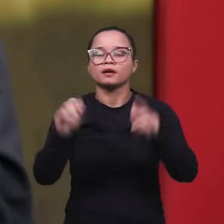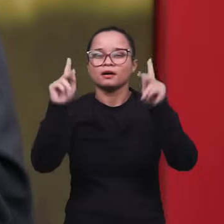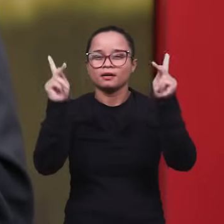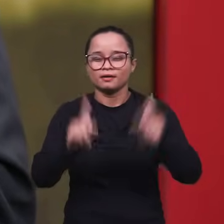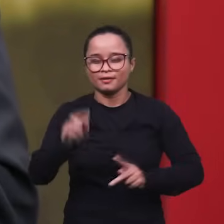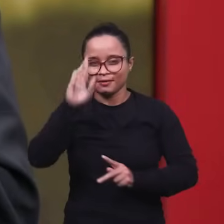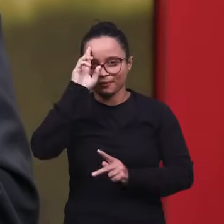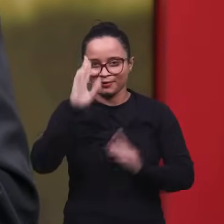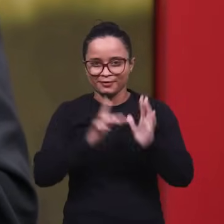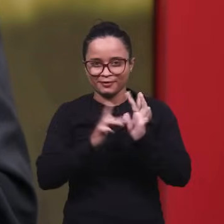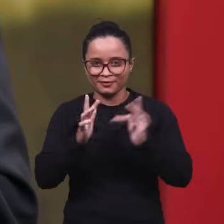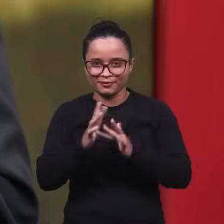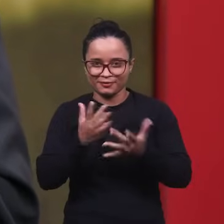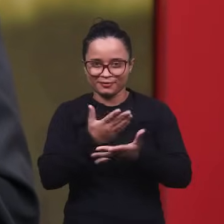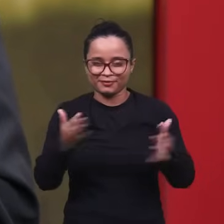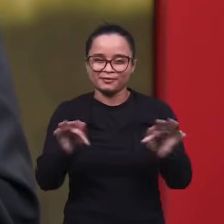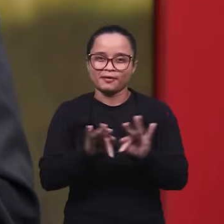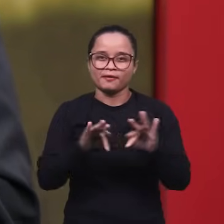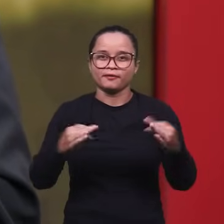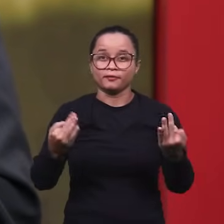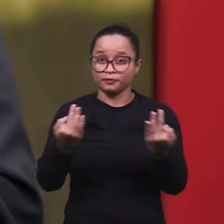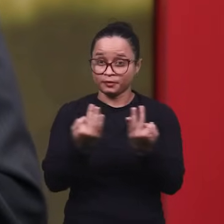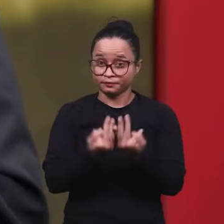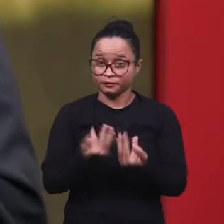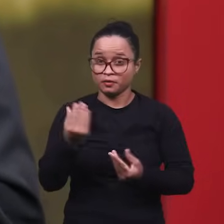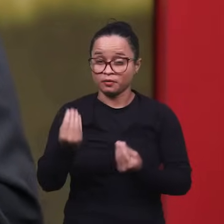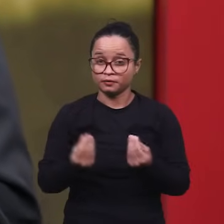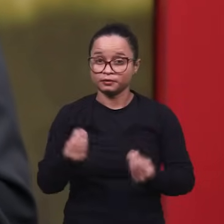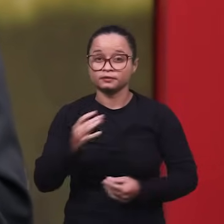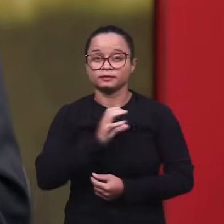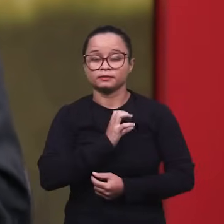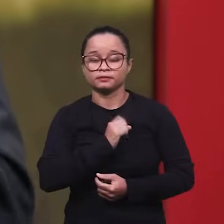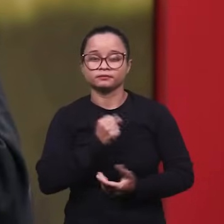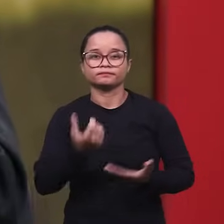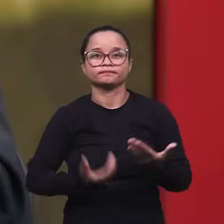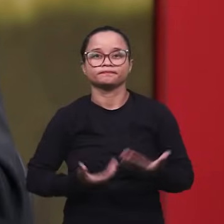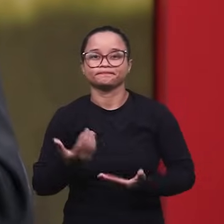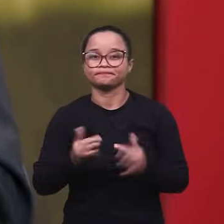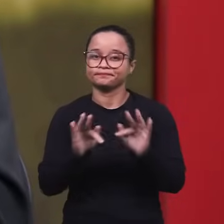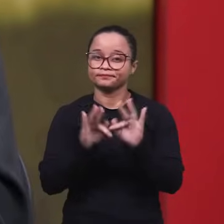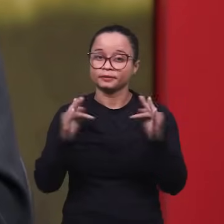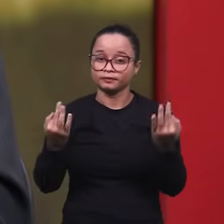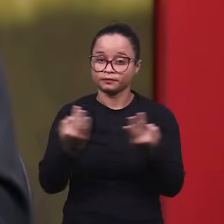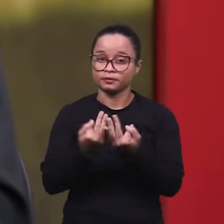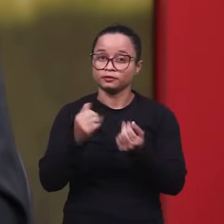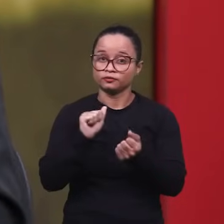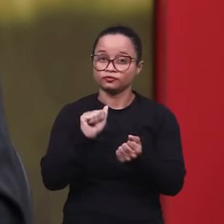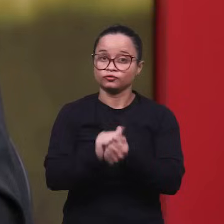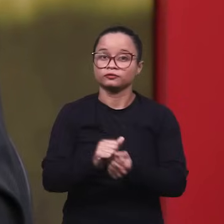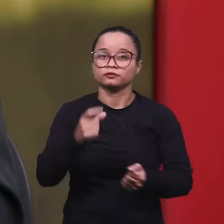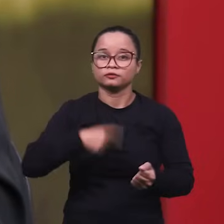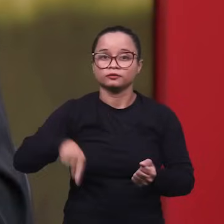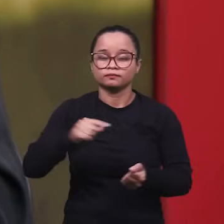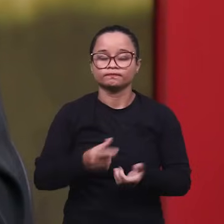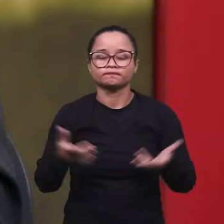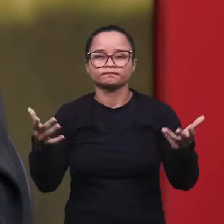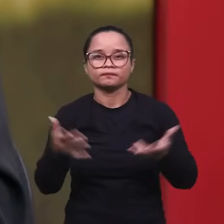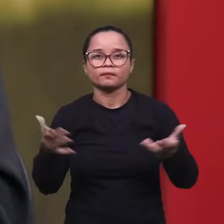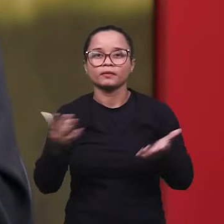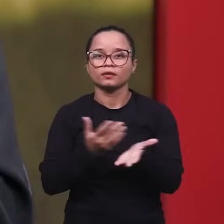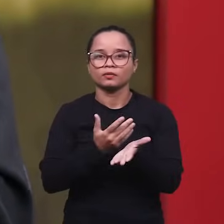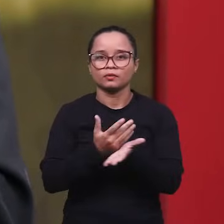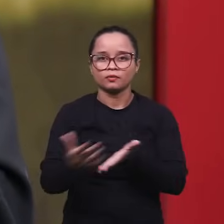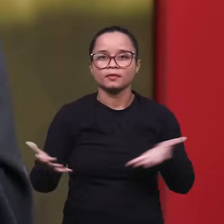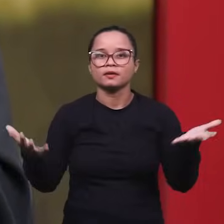A paz do Senhor Jesus, família! Como é que estão os nossos queridos irmãos, as famílias que estão conosco agora? No início